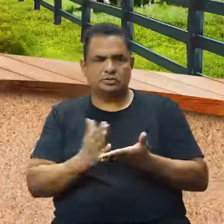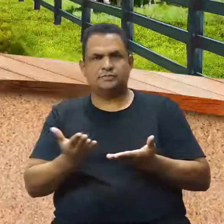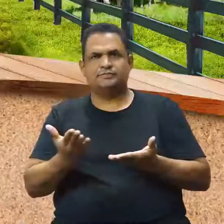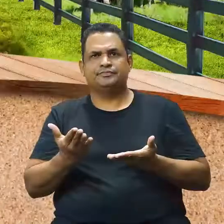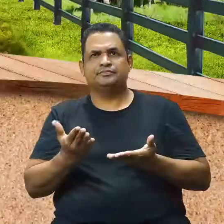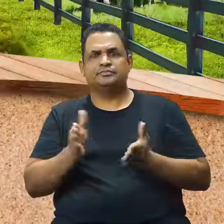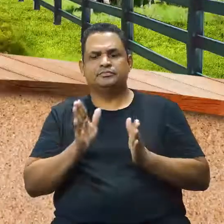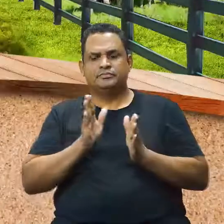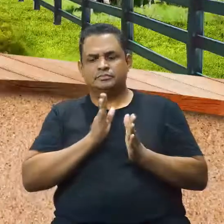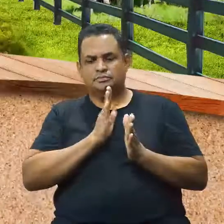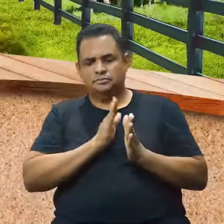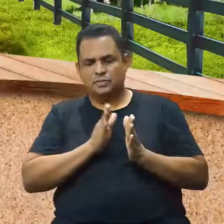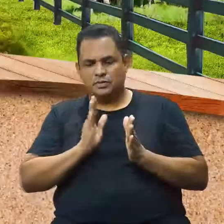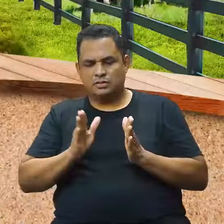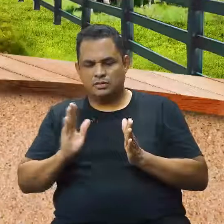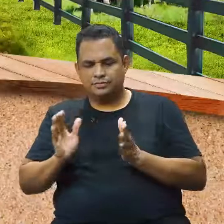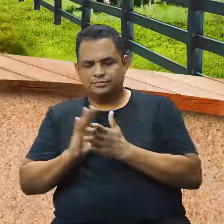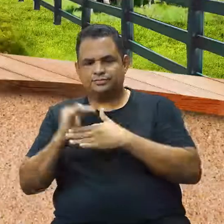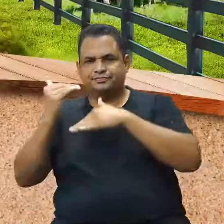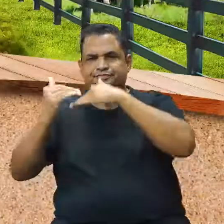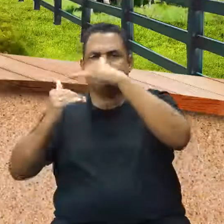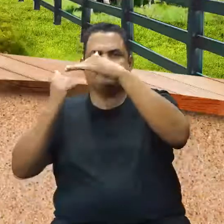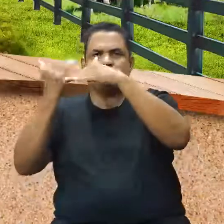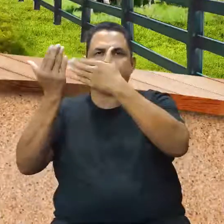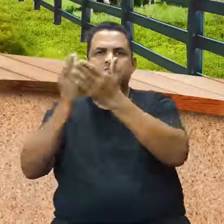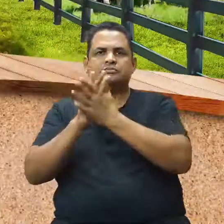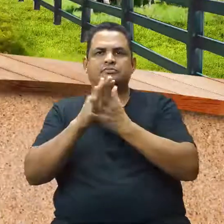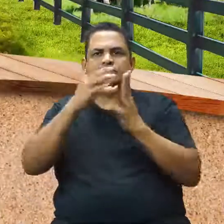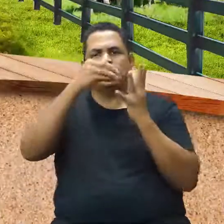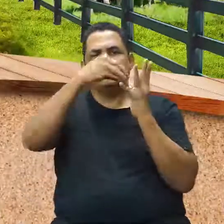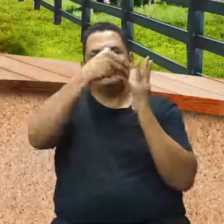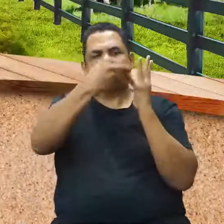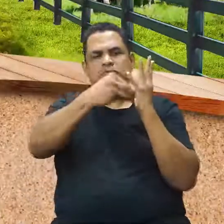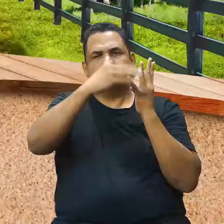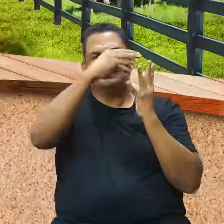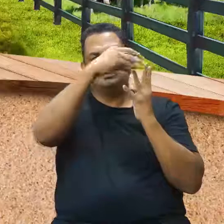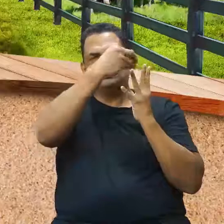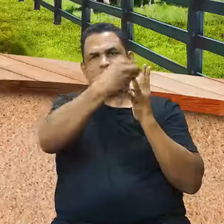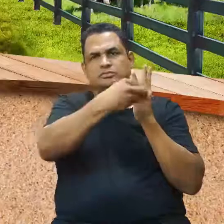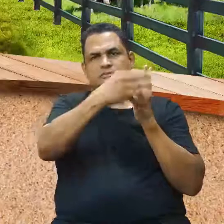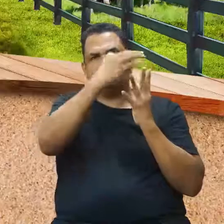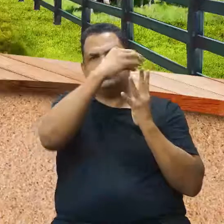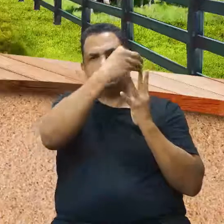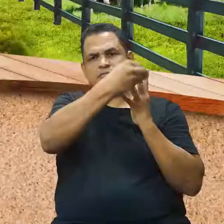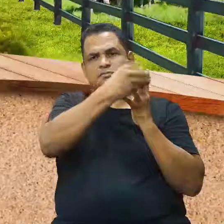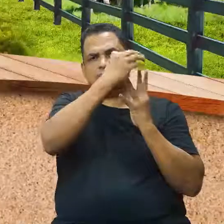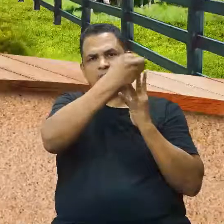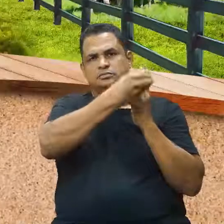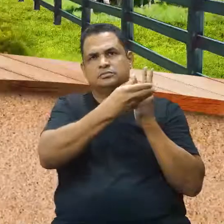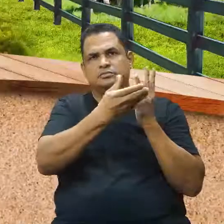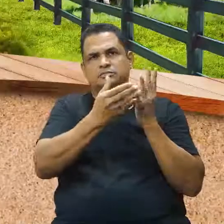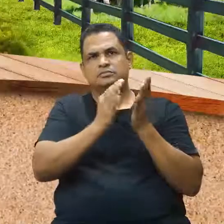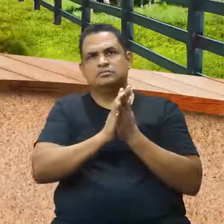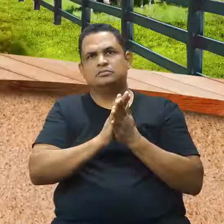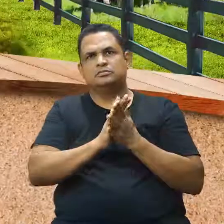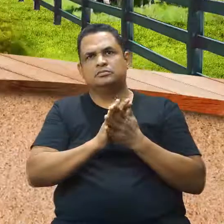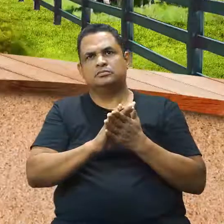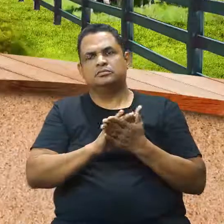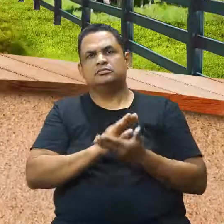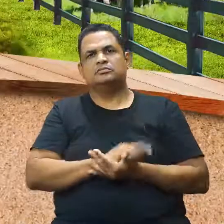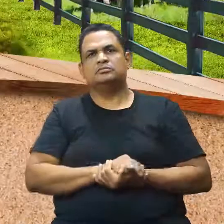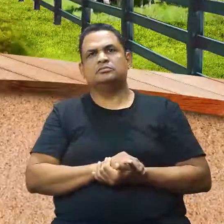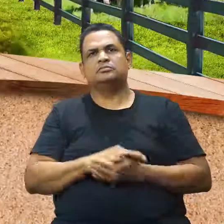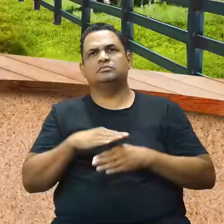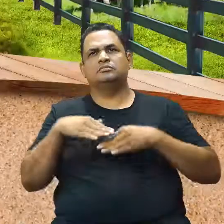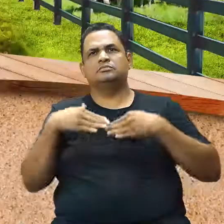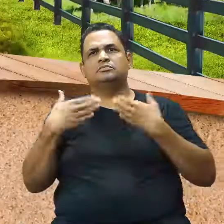Determinada fase do desenvolvimento, as folhas, que são a parte vegetativa. Vamos esclarecer uma coisa aqui.